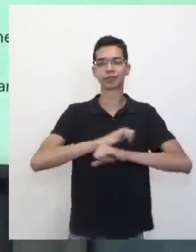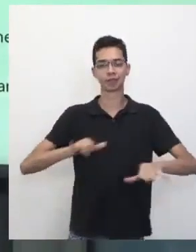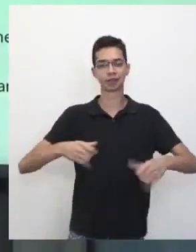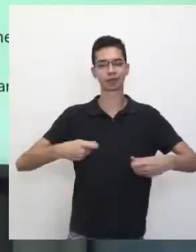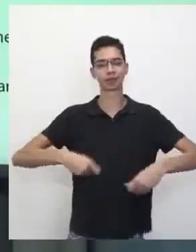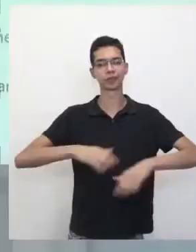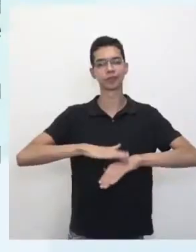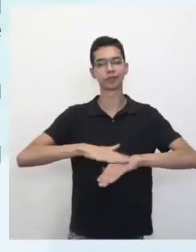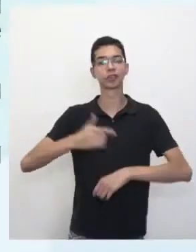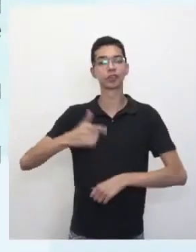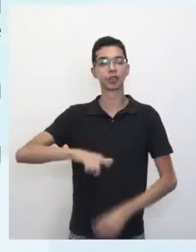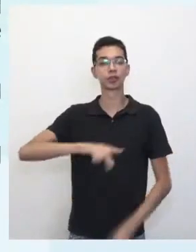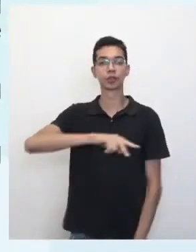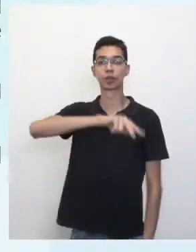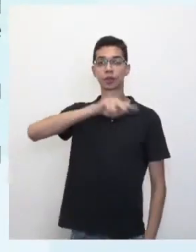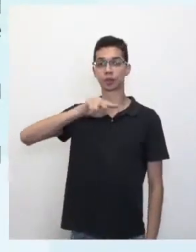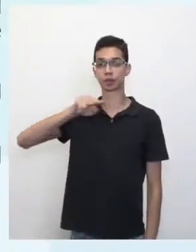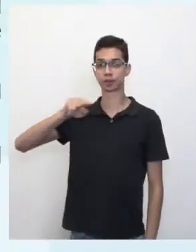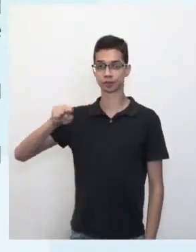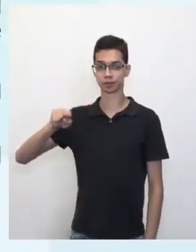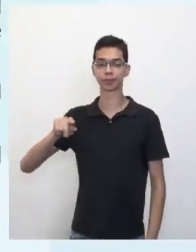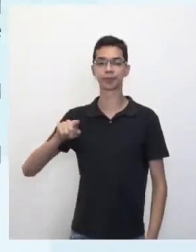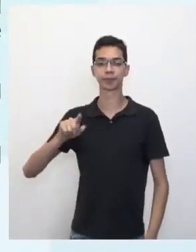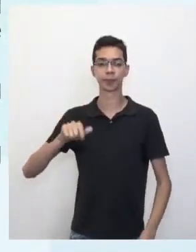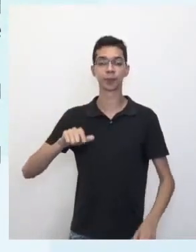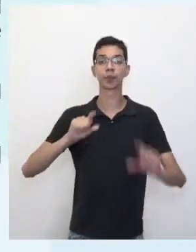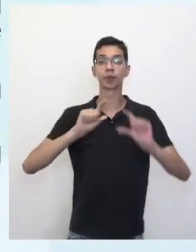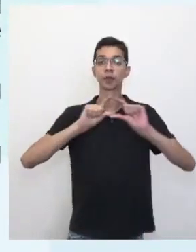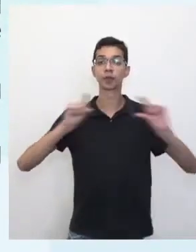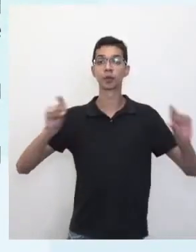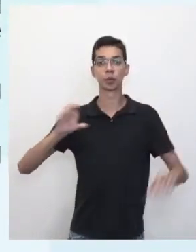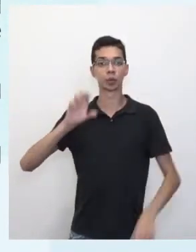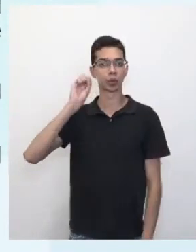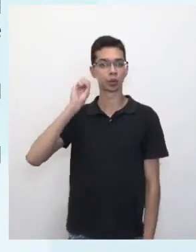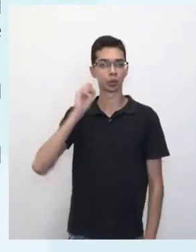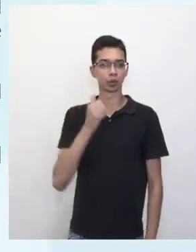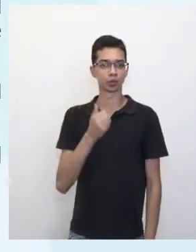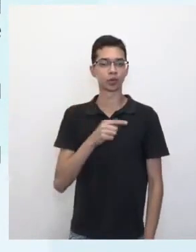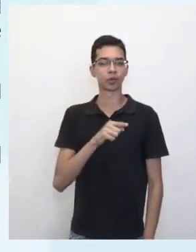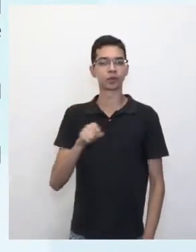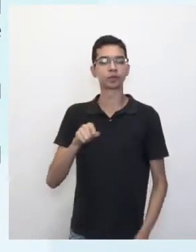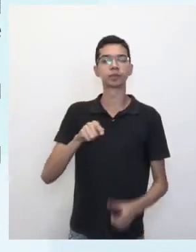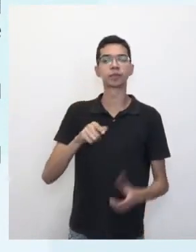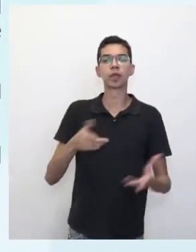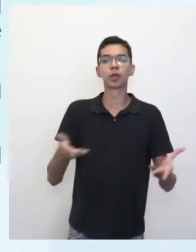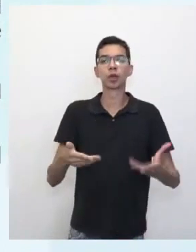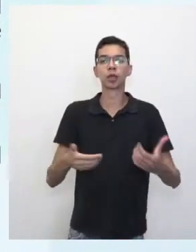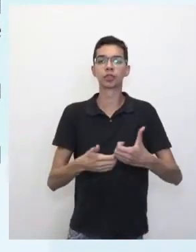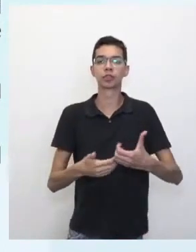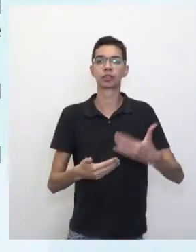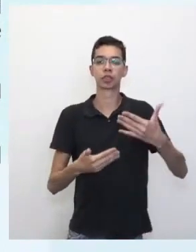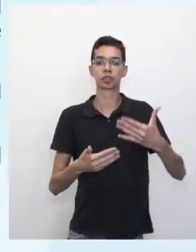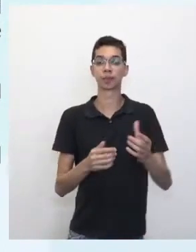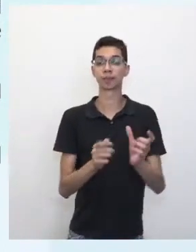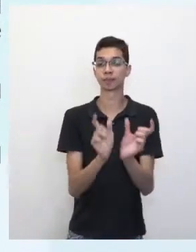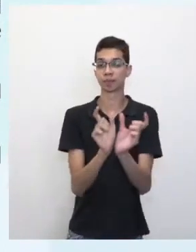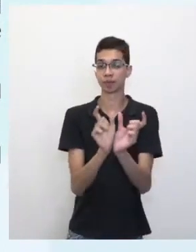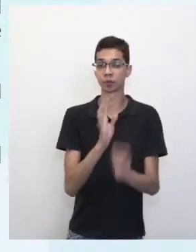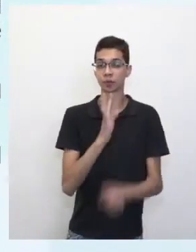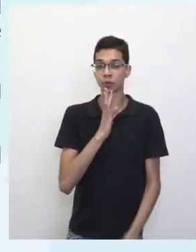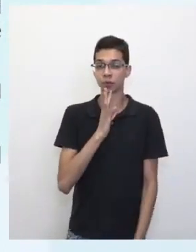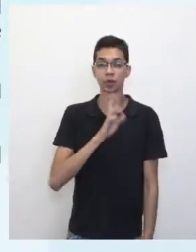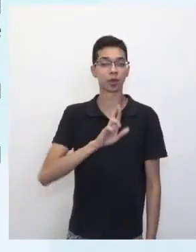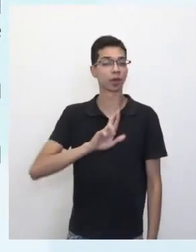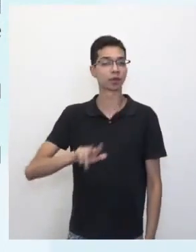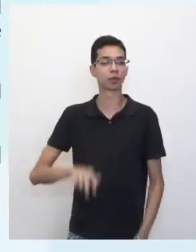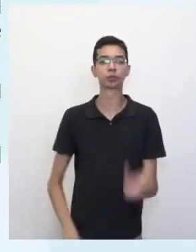vai ler esse trechinho do Christmas Carol, que é essa outra parte que a gente ouviu, e você vai escrever no chat agora, não as palavras que você conhece, mas aquelas